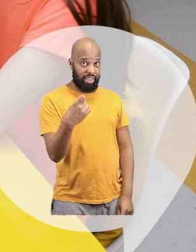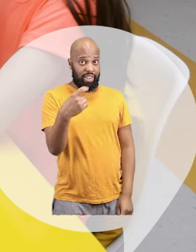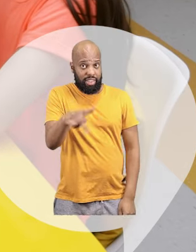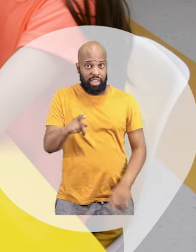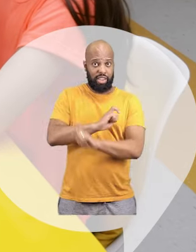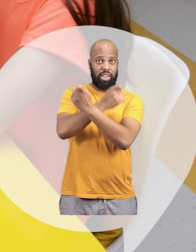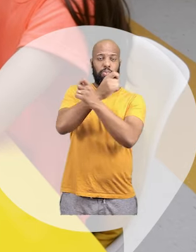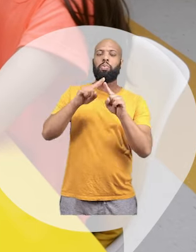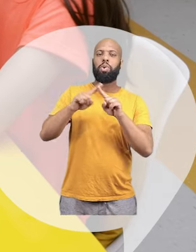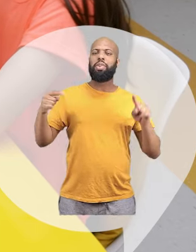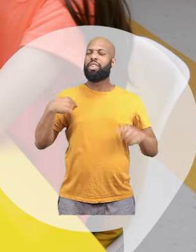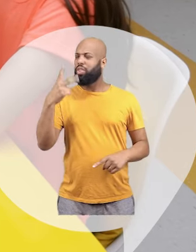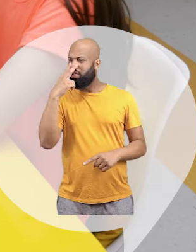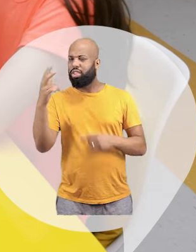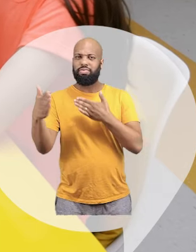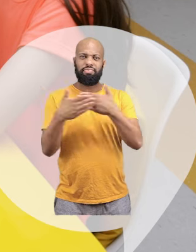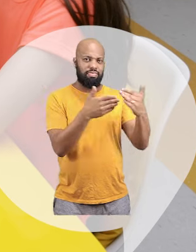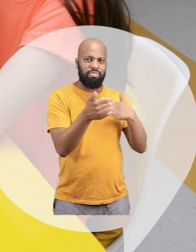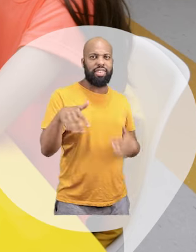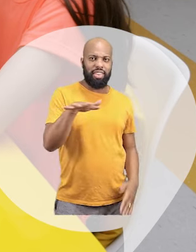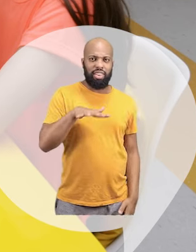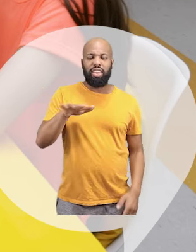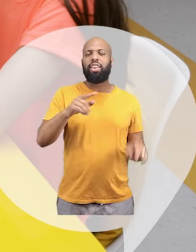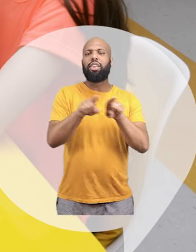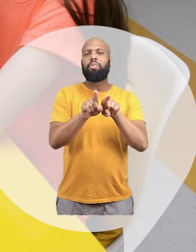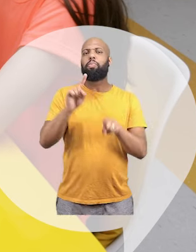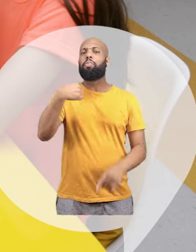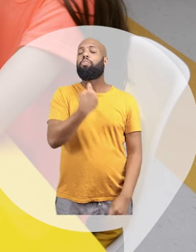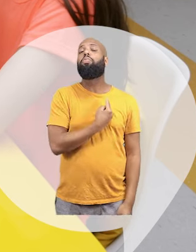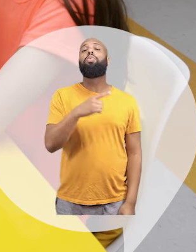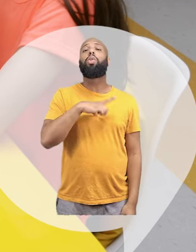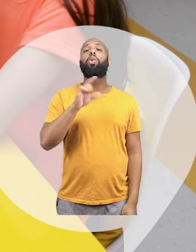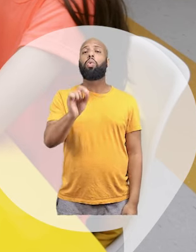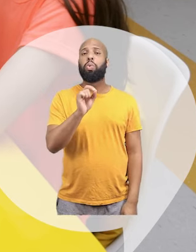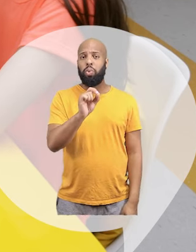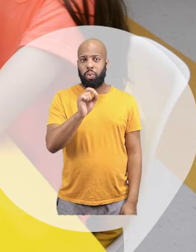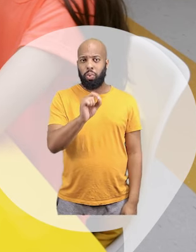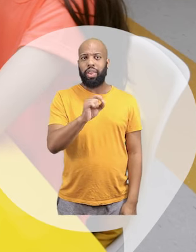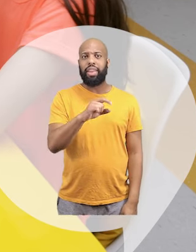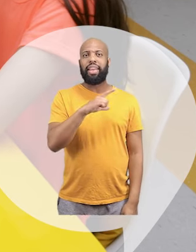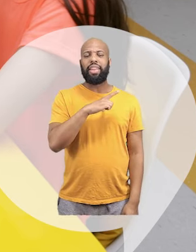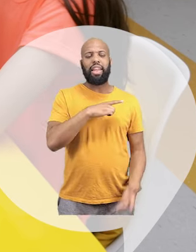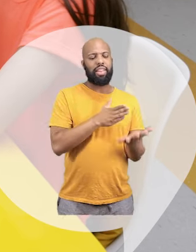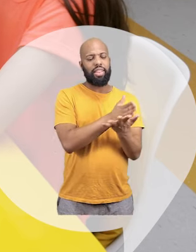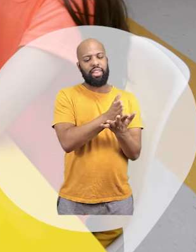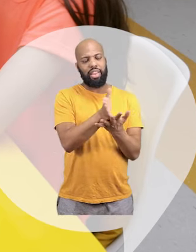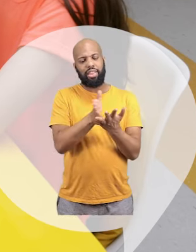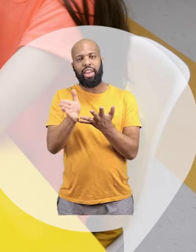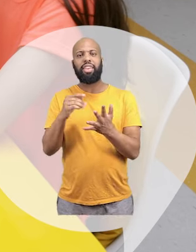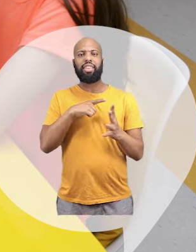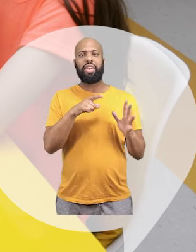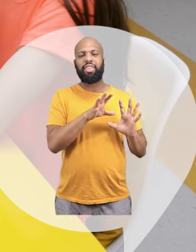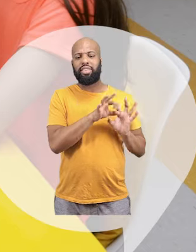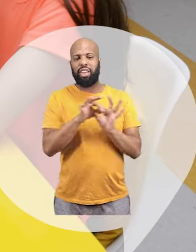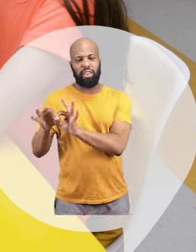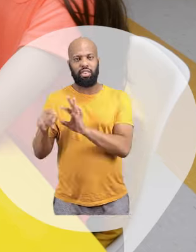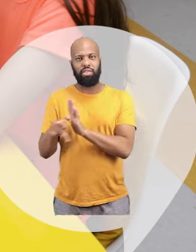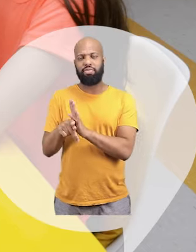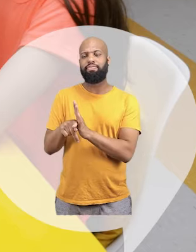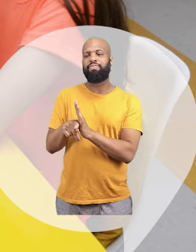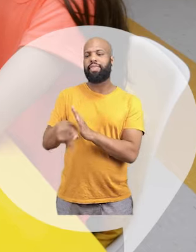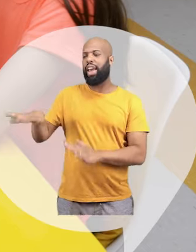é que pelo menos qualquer eu acho que áreas a gente tem muita intertextualidade entre